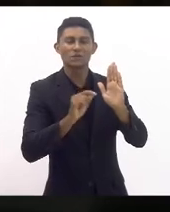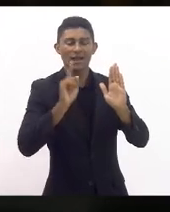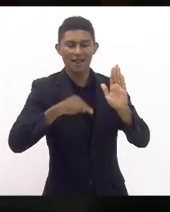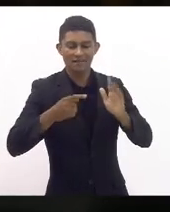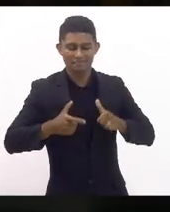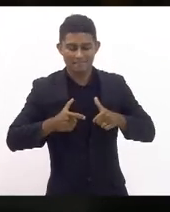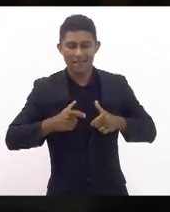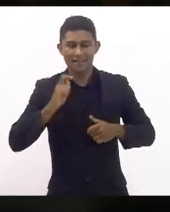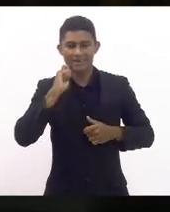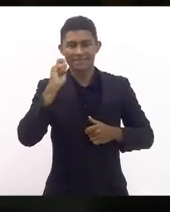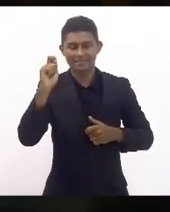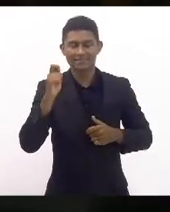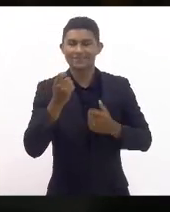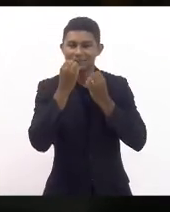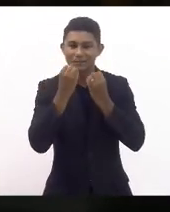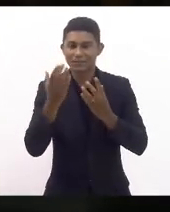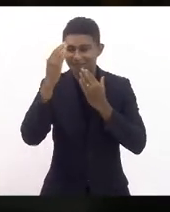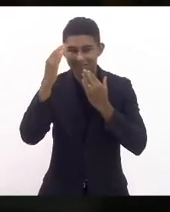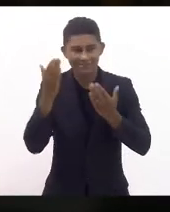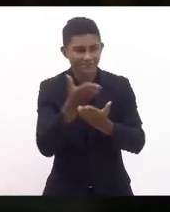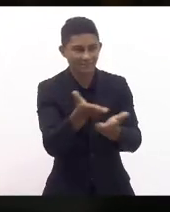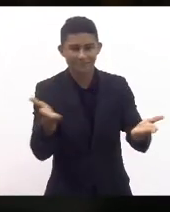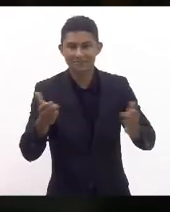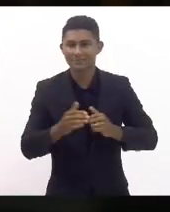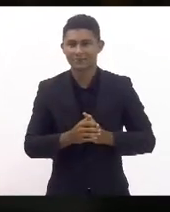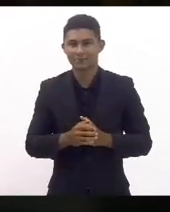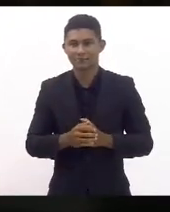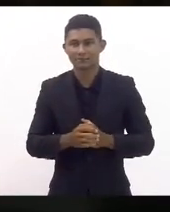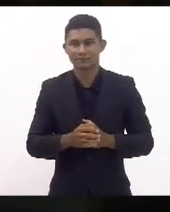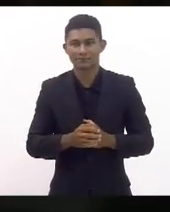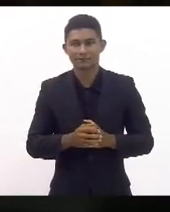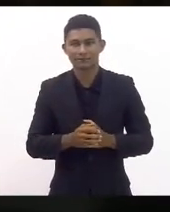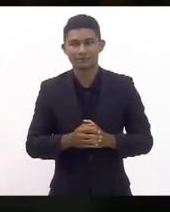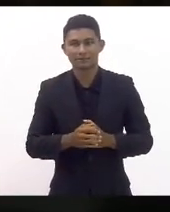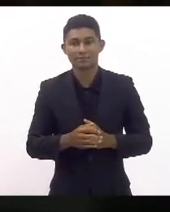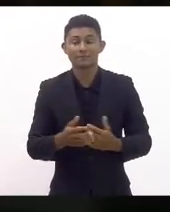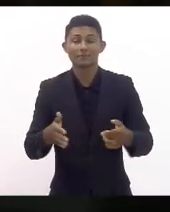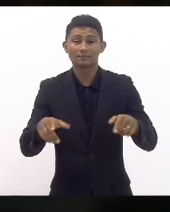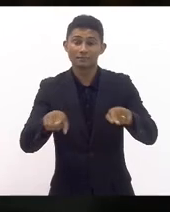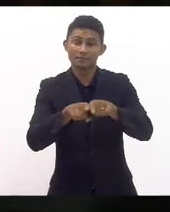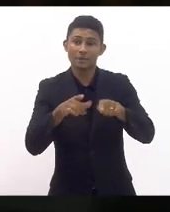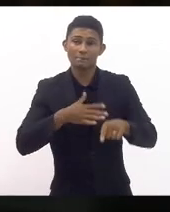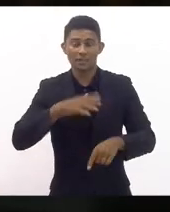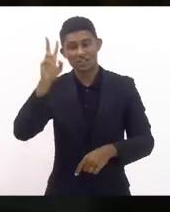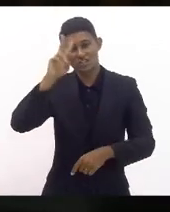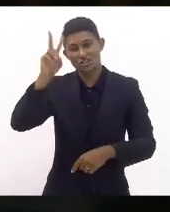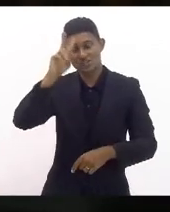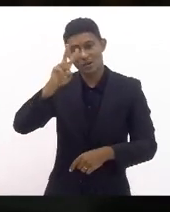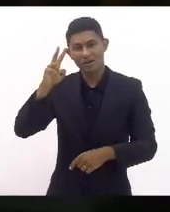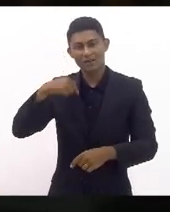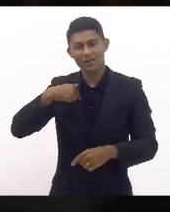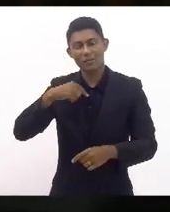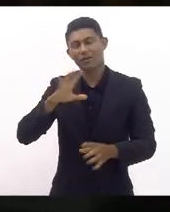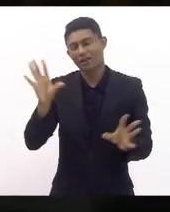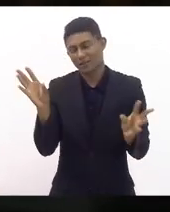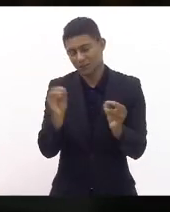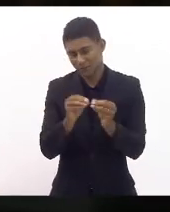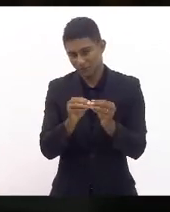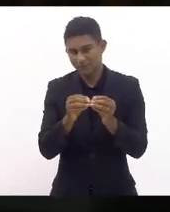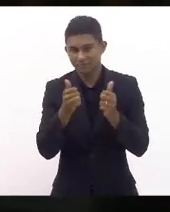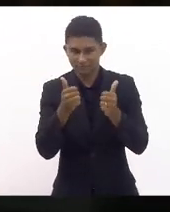deputado Rosenberg. Eu botei aqui que eu ia falar um pouco da minha história, mas, como vai ser muito demorado, eu vou tentar resumir